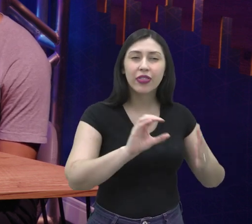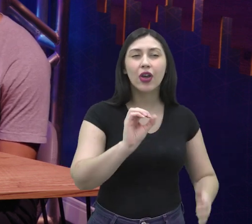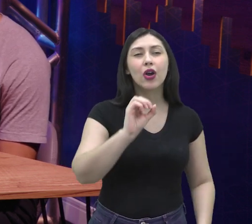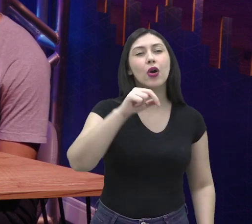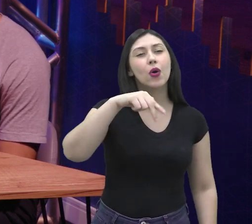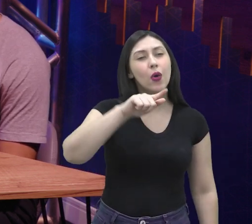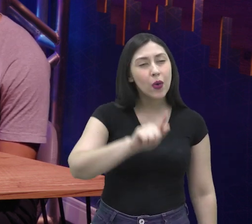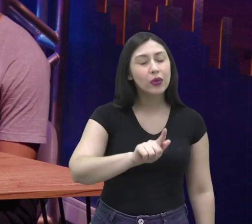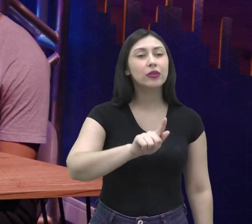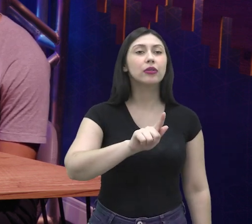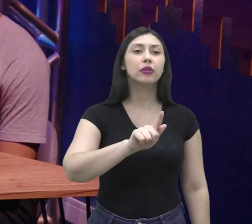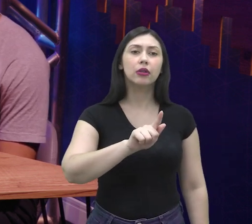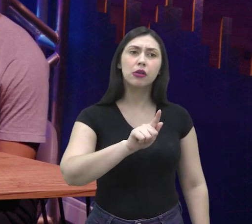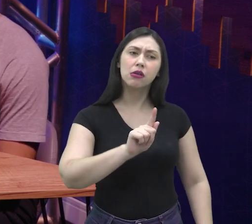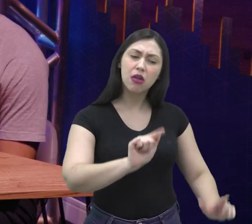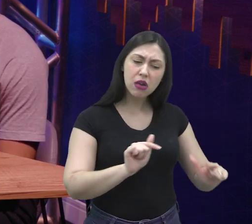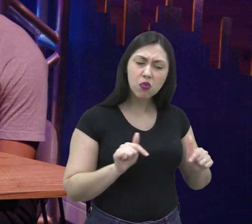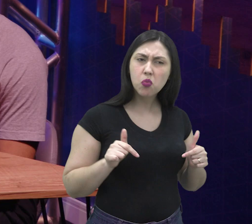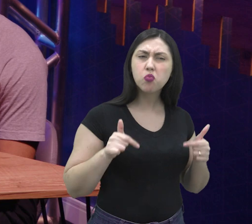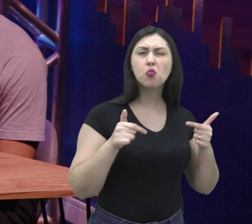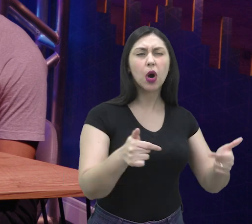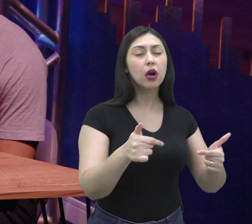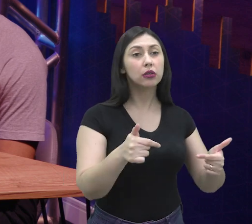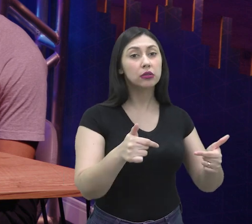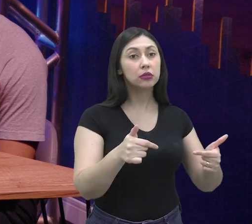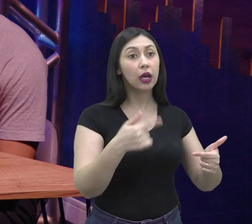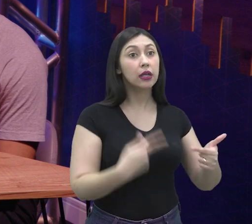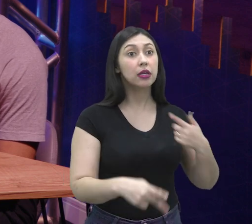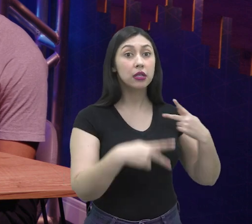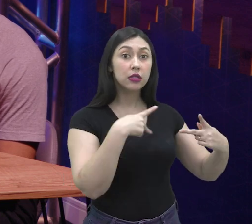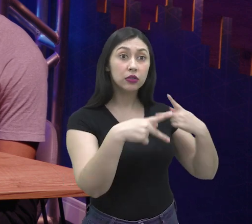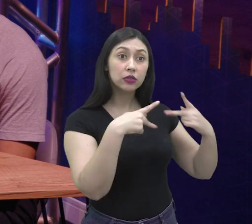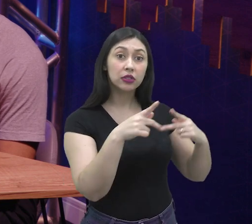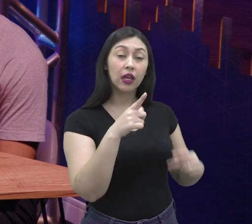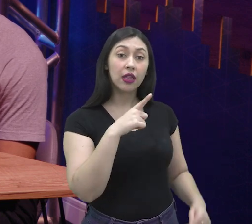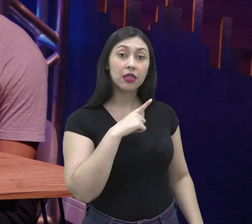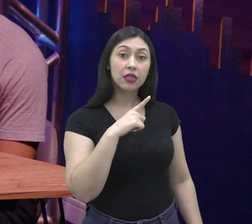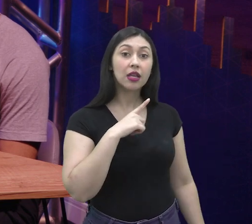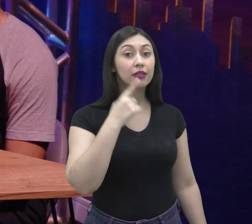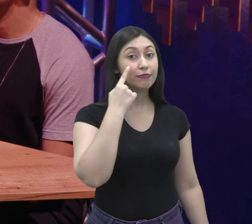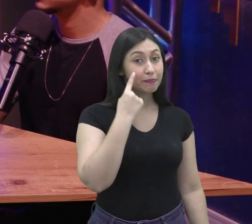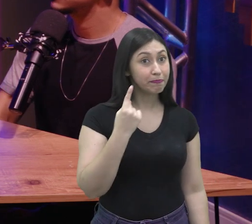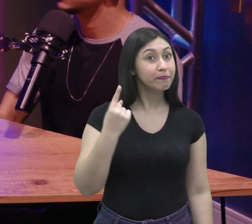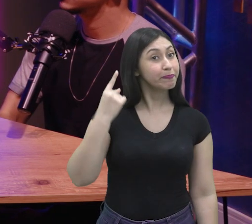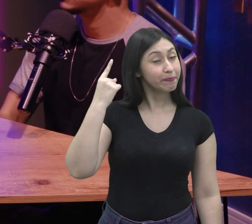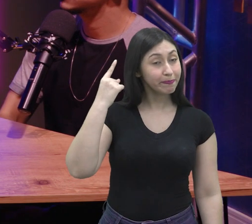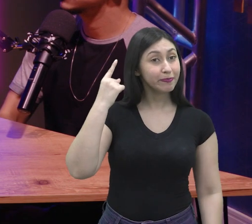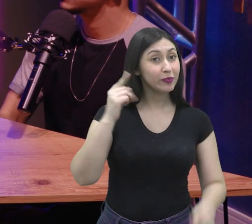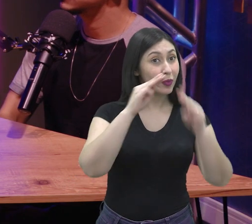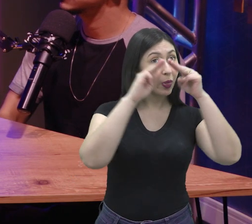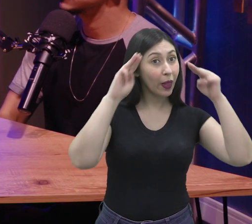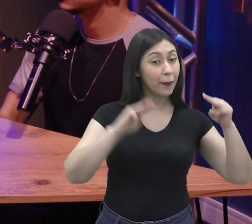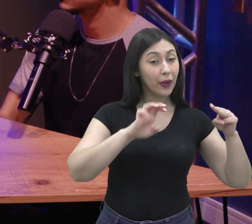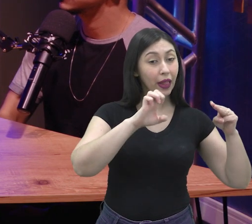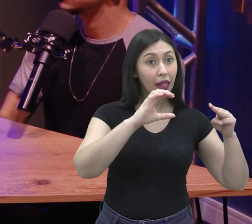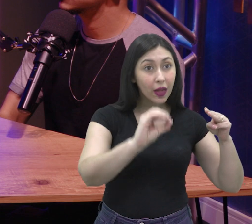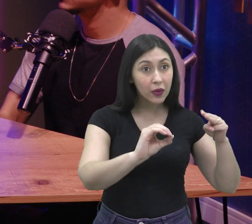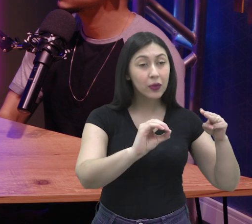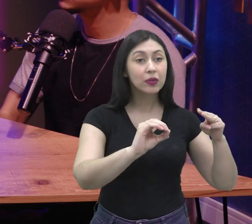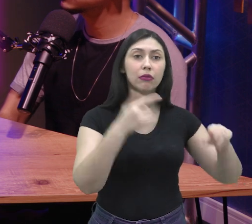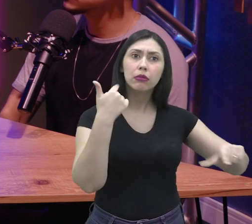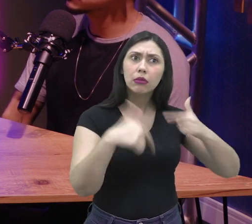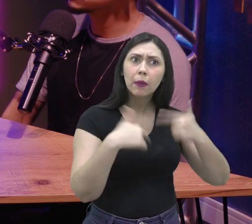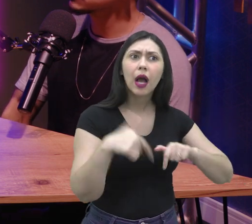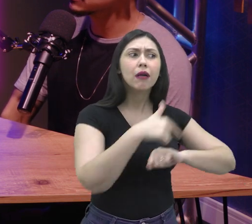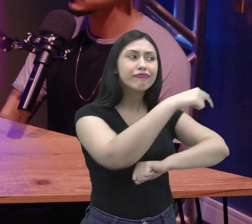que atuam nisso, né? Aqui, por exemplo, em São José dos Campos, a gente tem um ecomuseu que trabalha, né? Faz esse